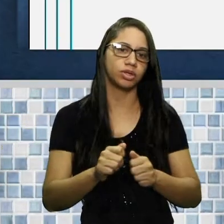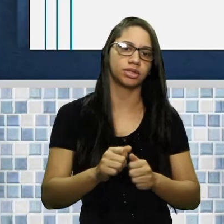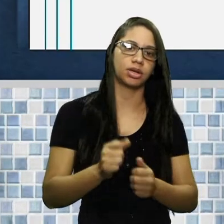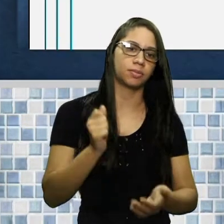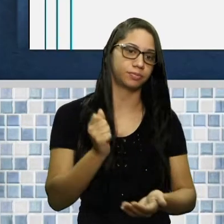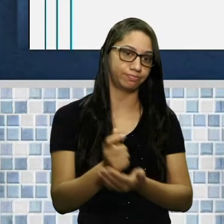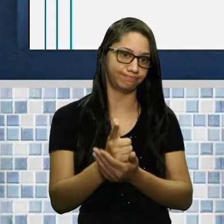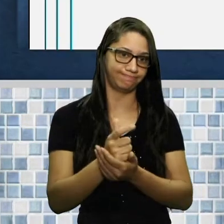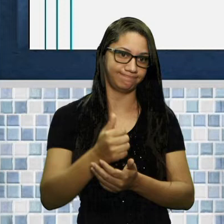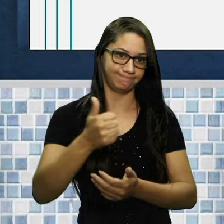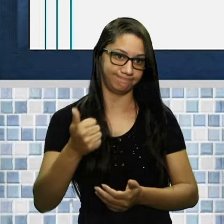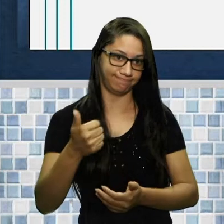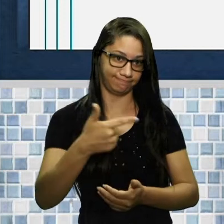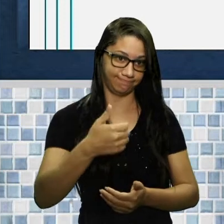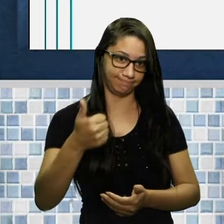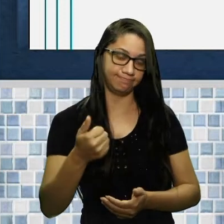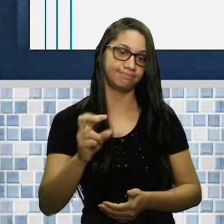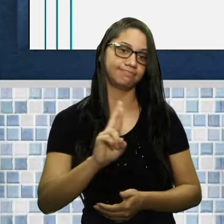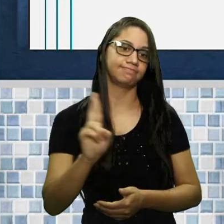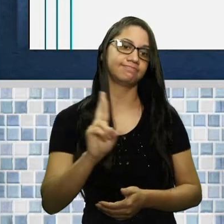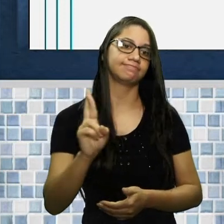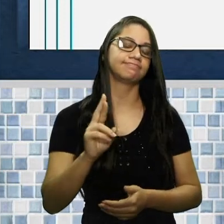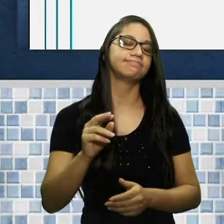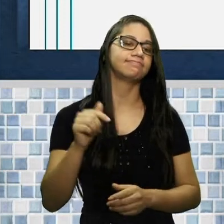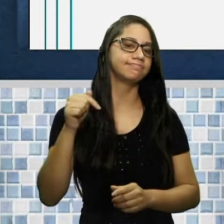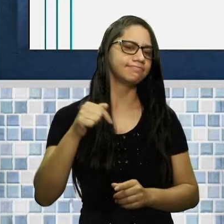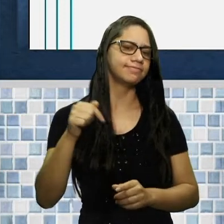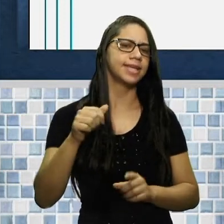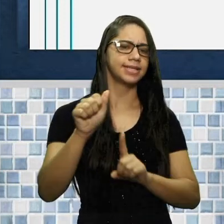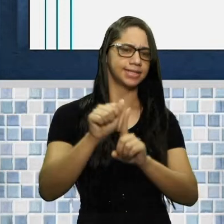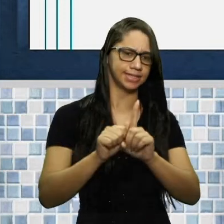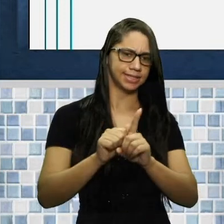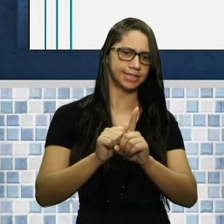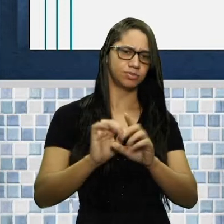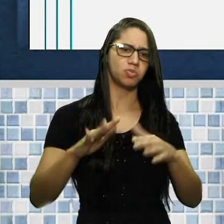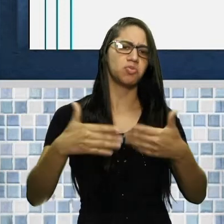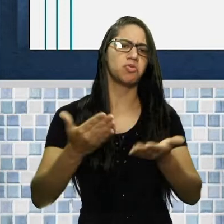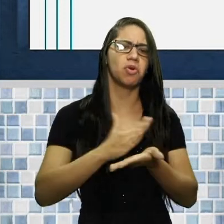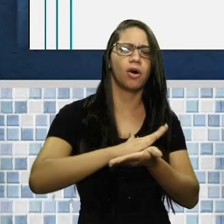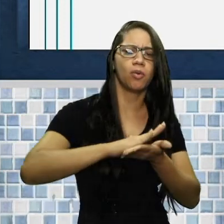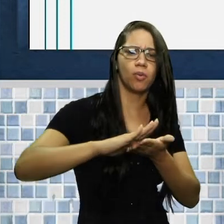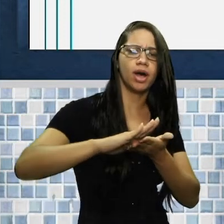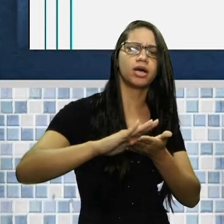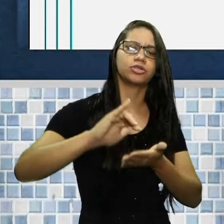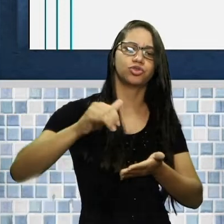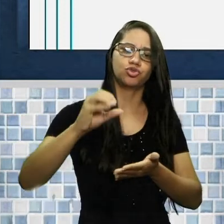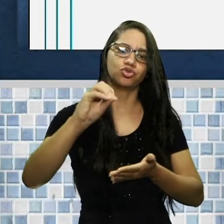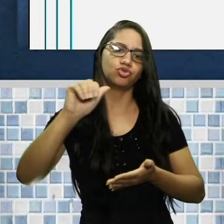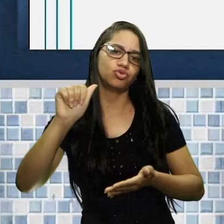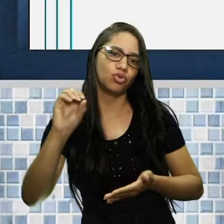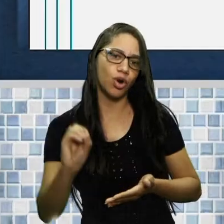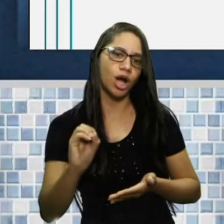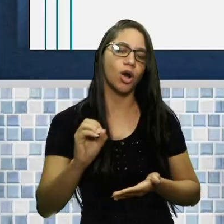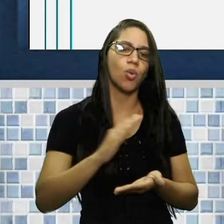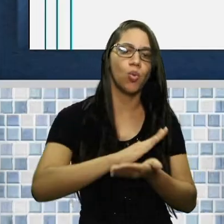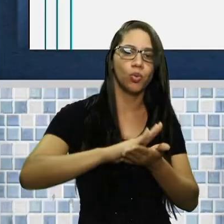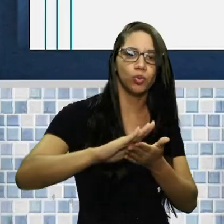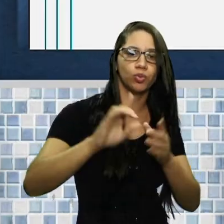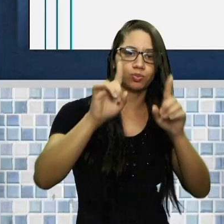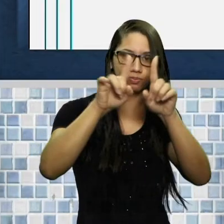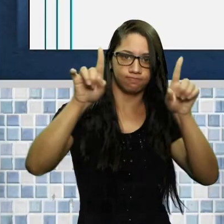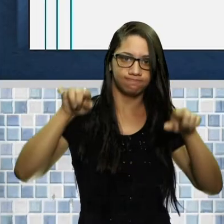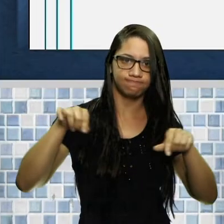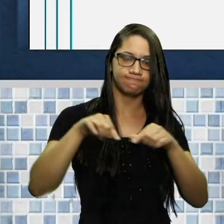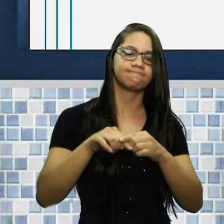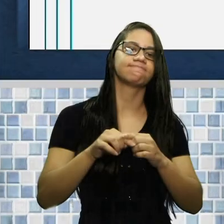de R$ 121,00. Nesse mês, qual foi o gasto de João com o consumo da geladeira? Então, nós vamos ter